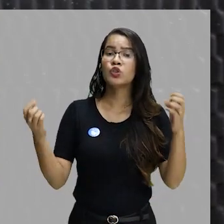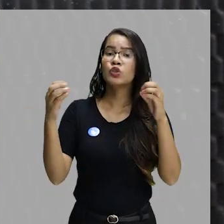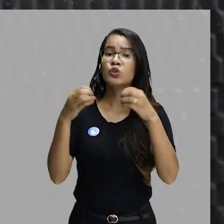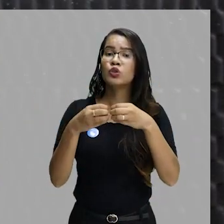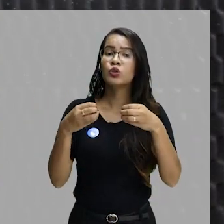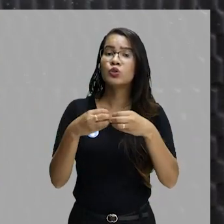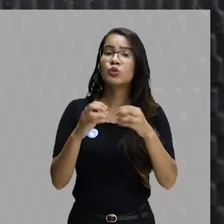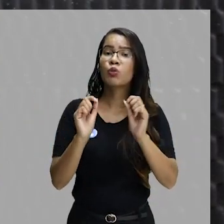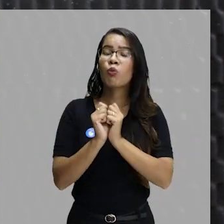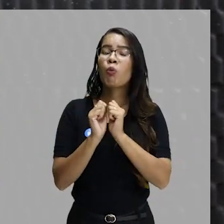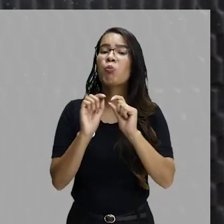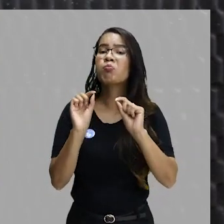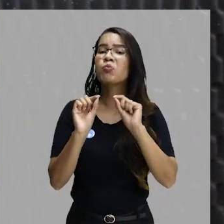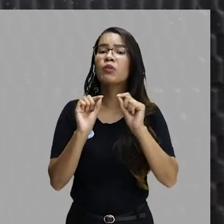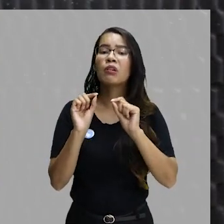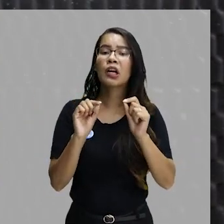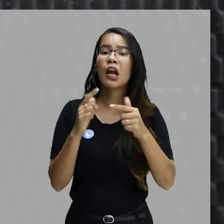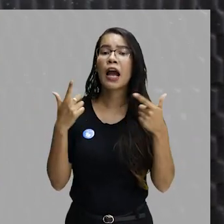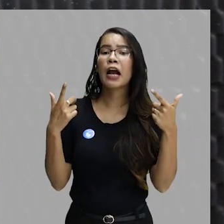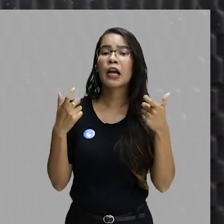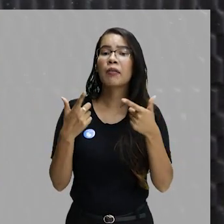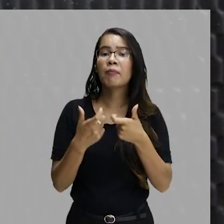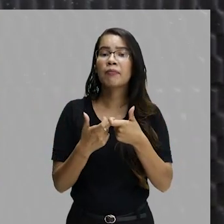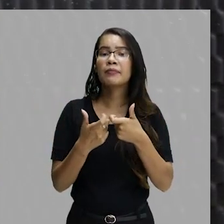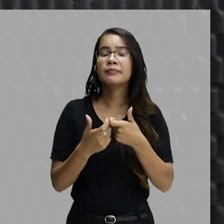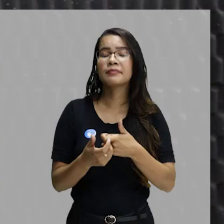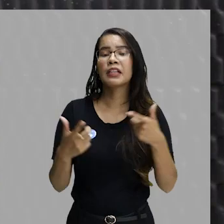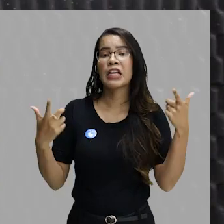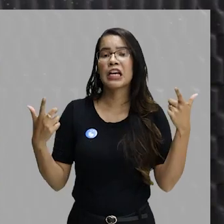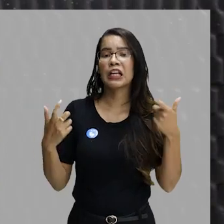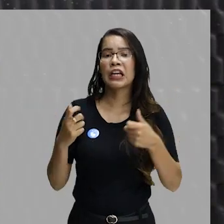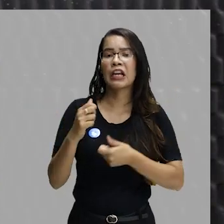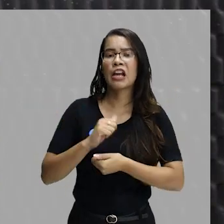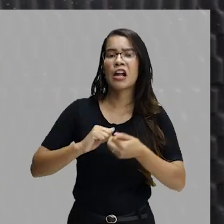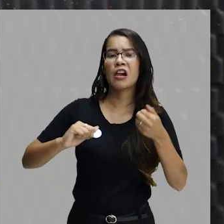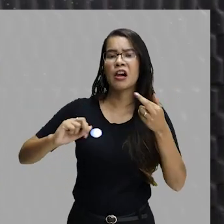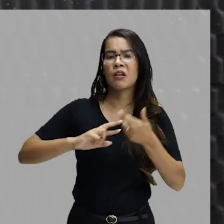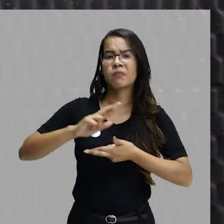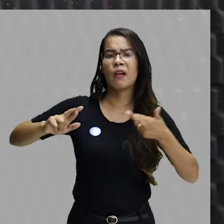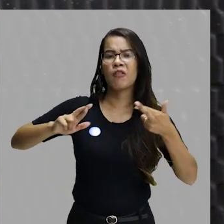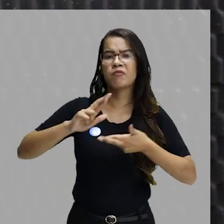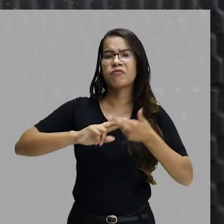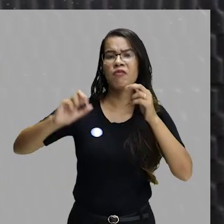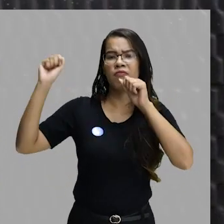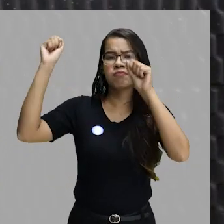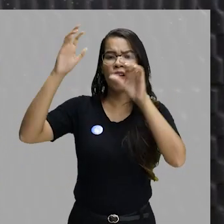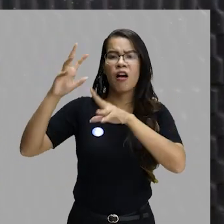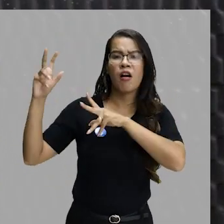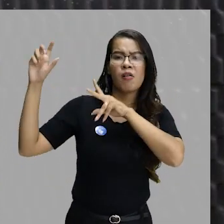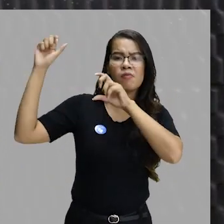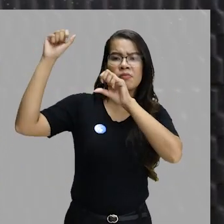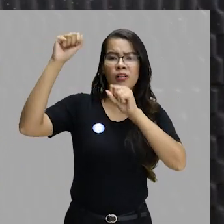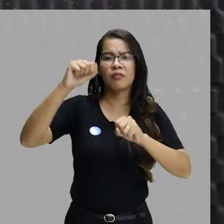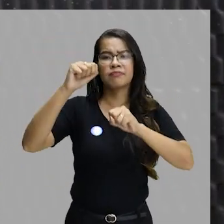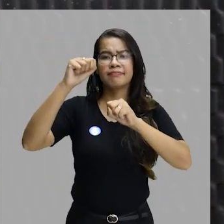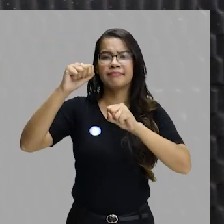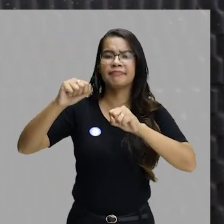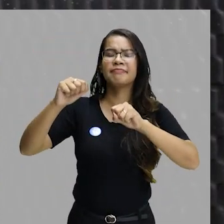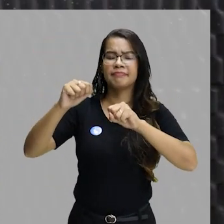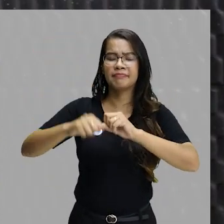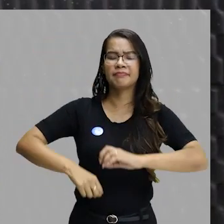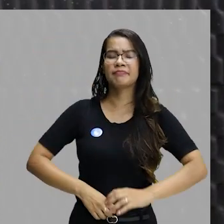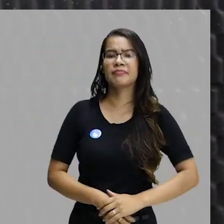guerras, esses prenúncios de guerras civis, essas revoltas de escravos. Então, a República está mergulhada em uma crise sem